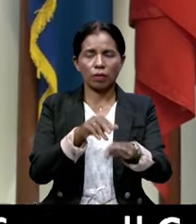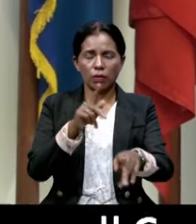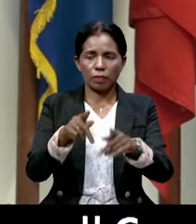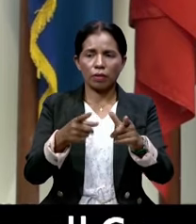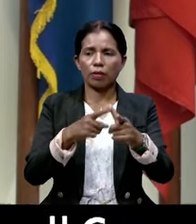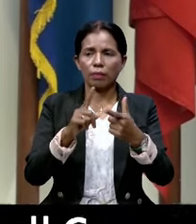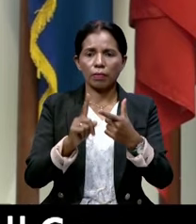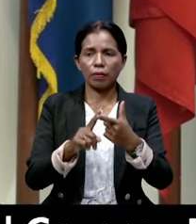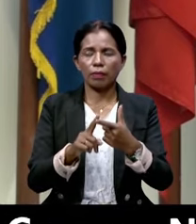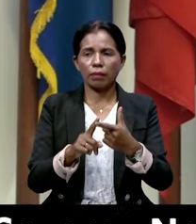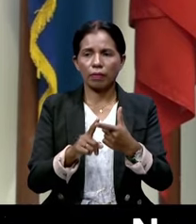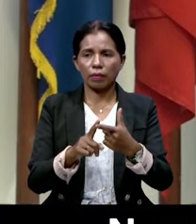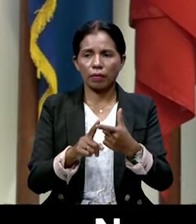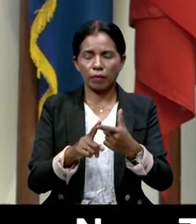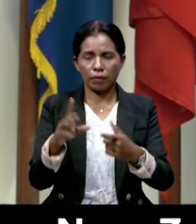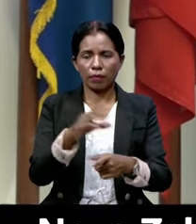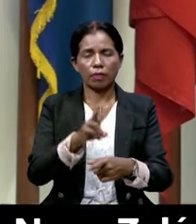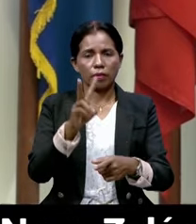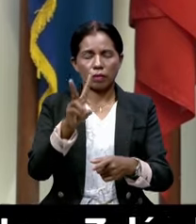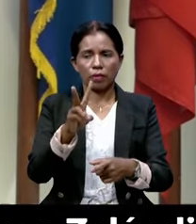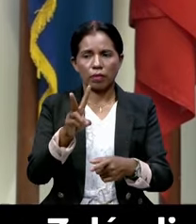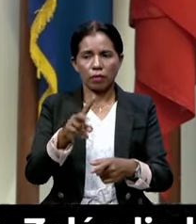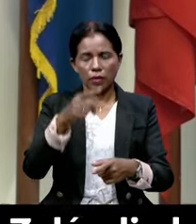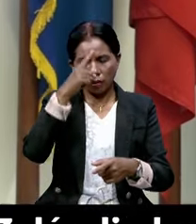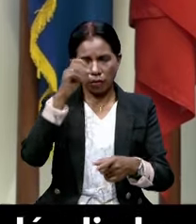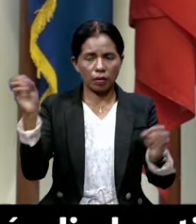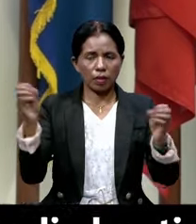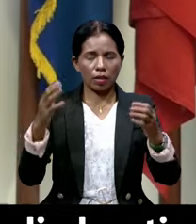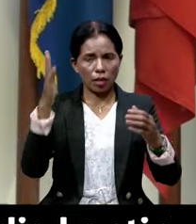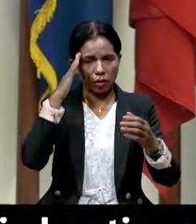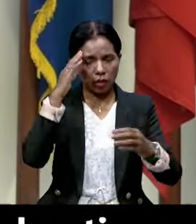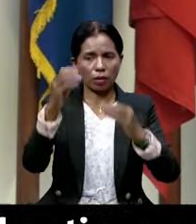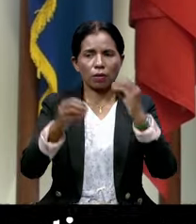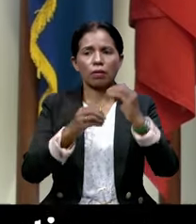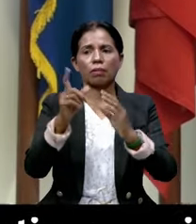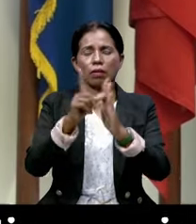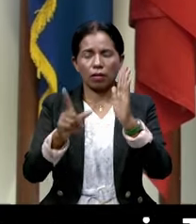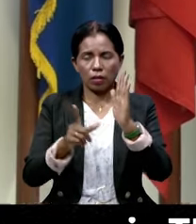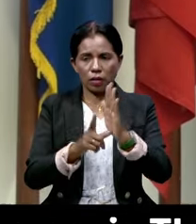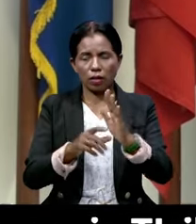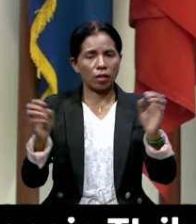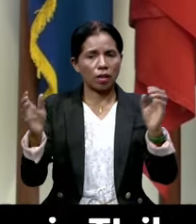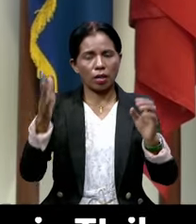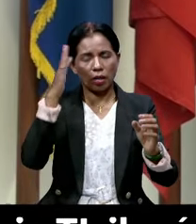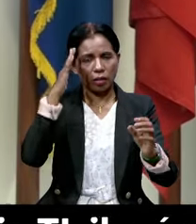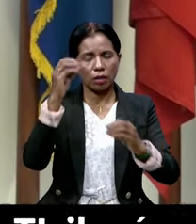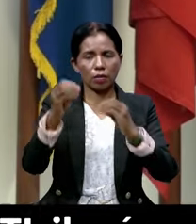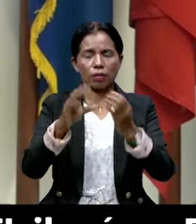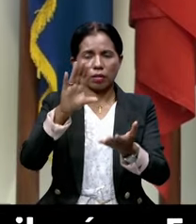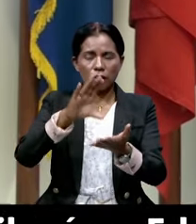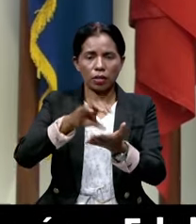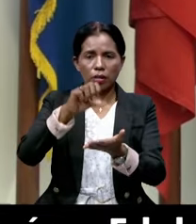Segundo, fatores também lá é conhecimento com a nova lei, lá é conhecimento da ciência e a